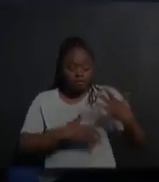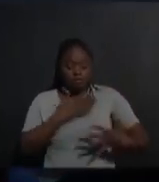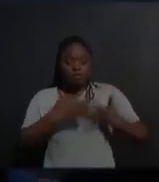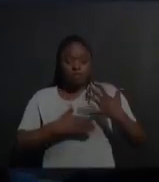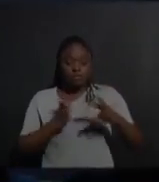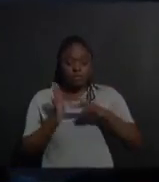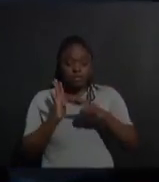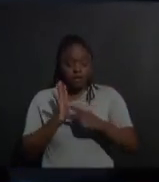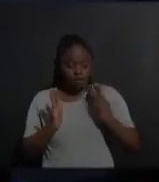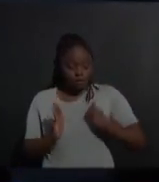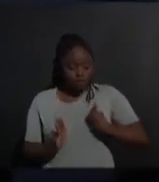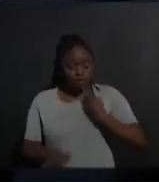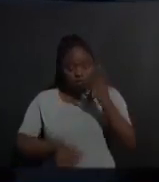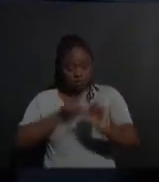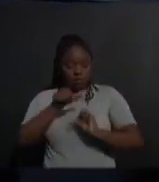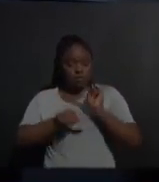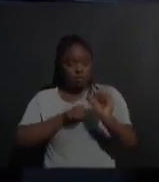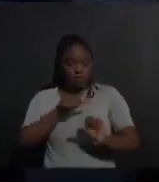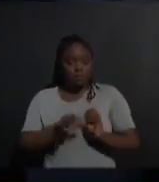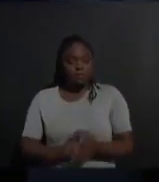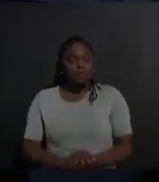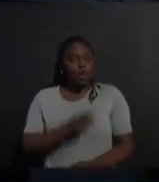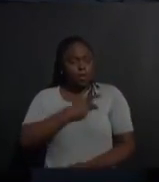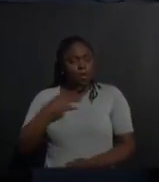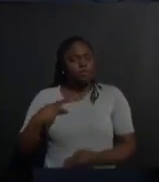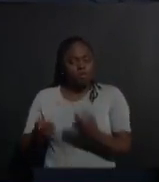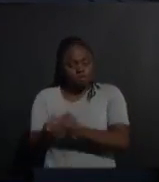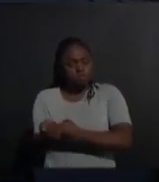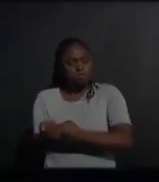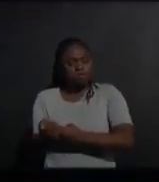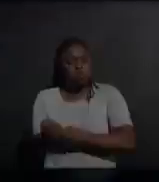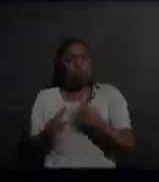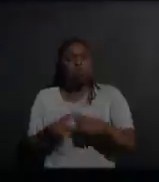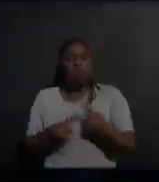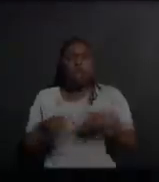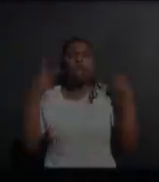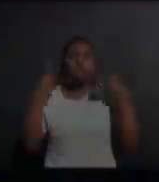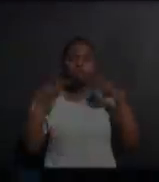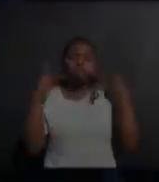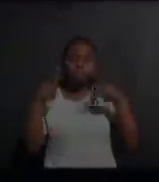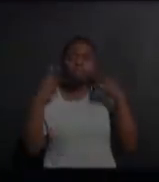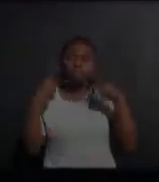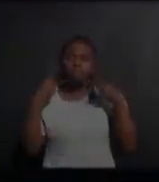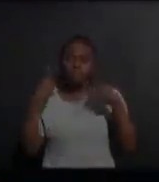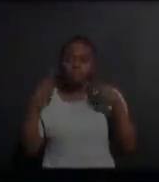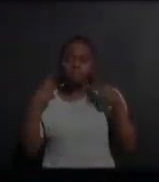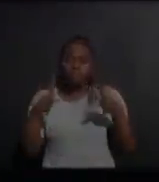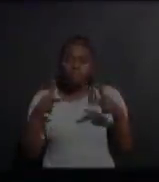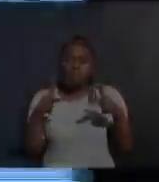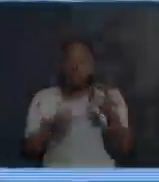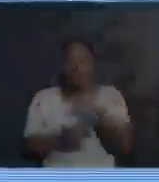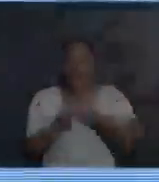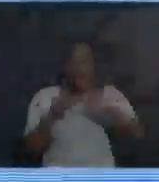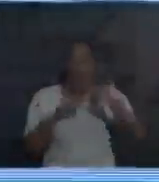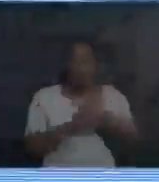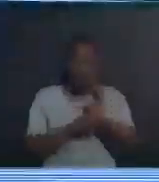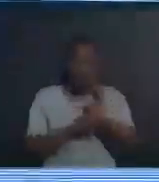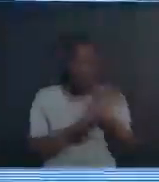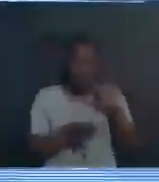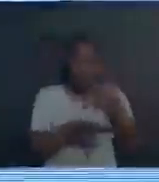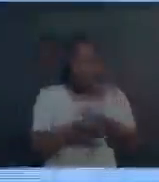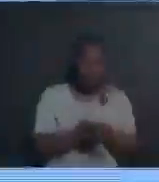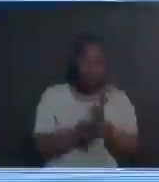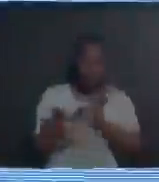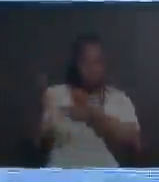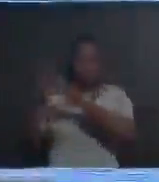vida. Coisa que mais irrita um pastor é a gente pregar. Acaba o culto, a pessoa sai mais ruim ainda,